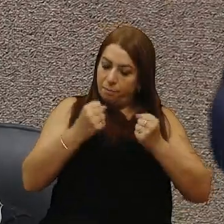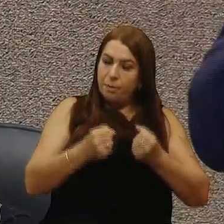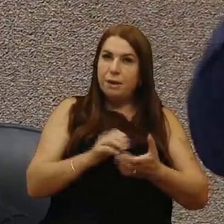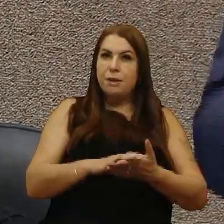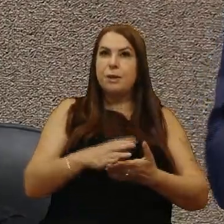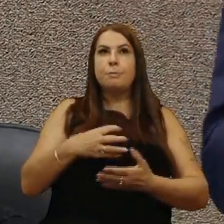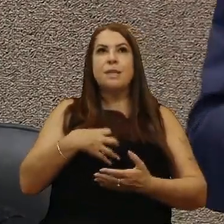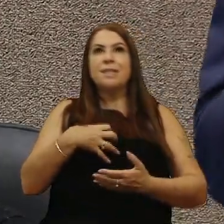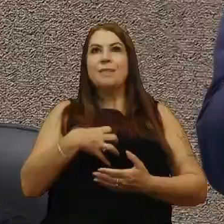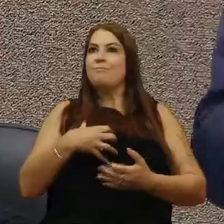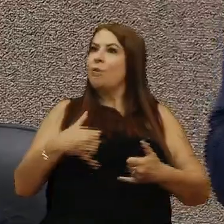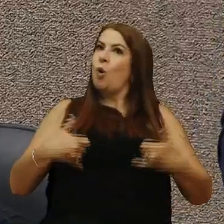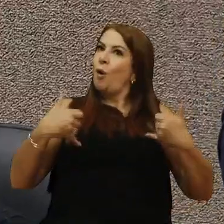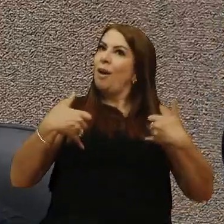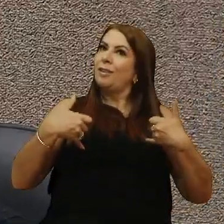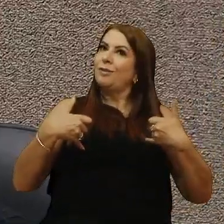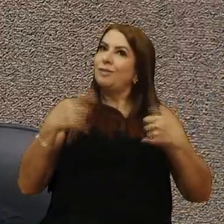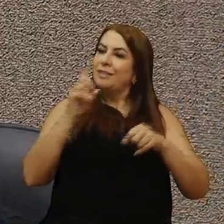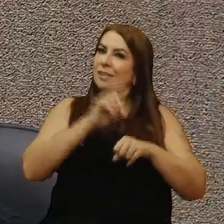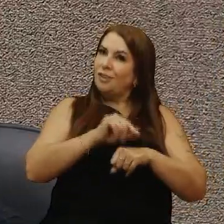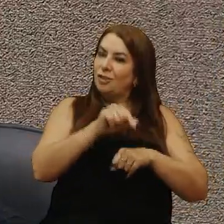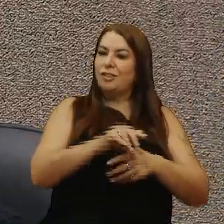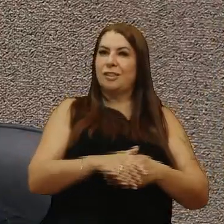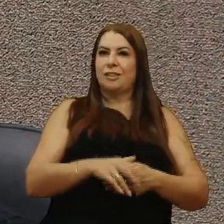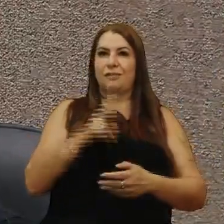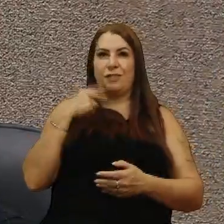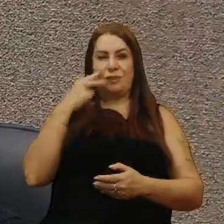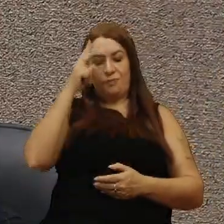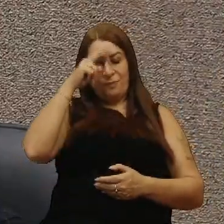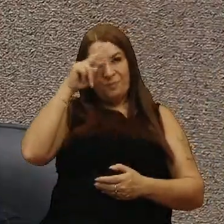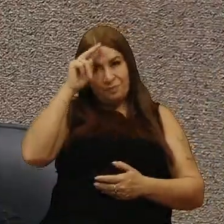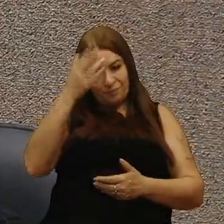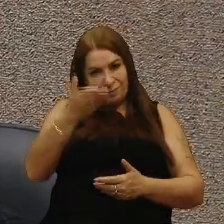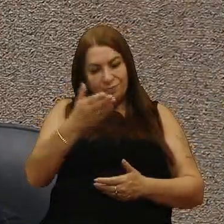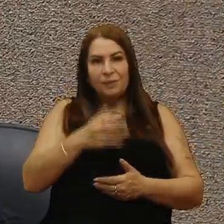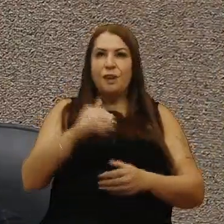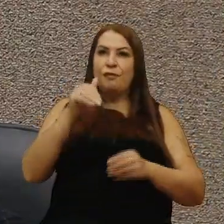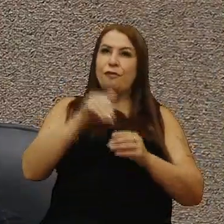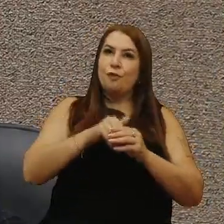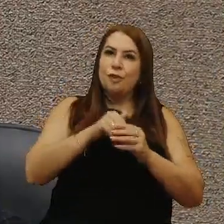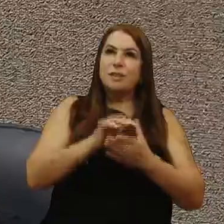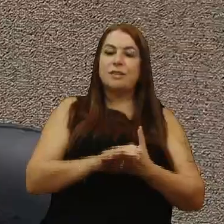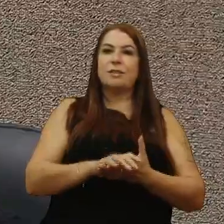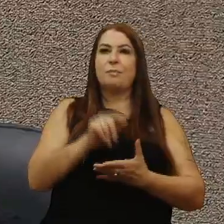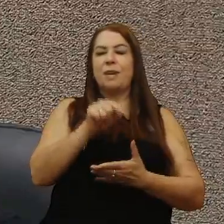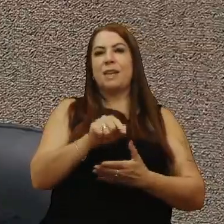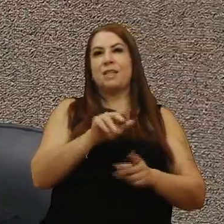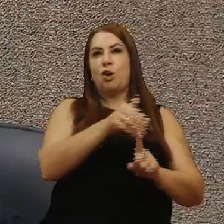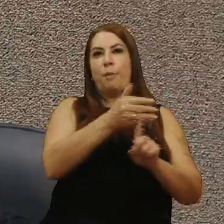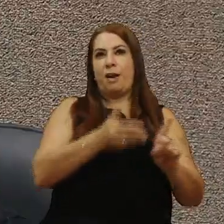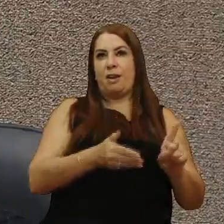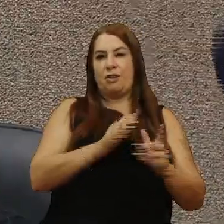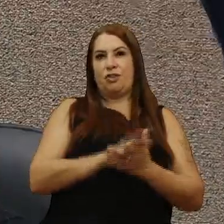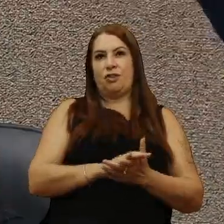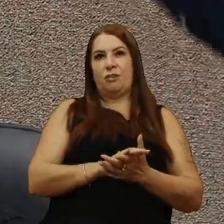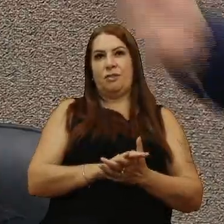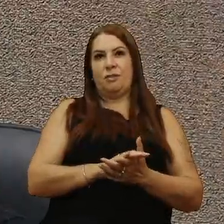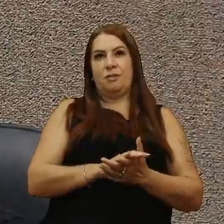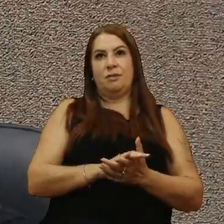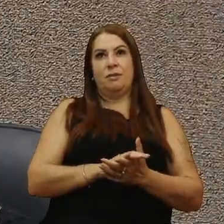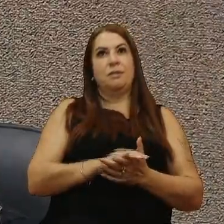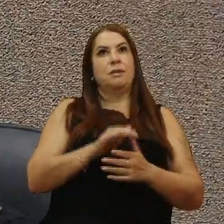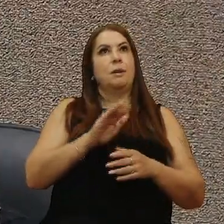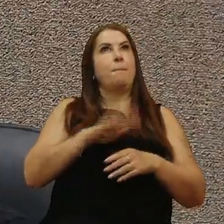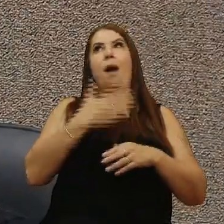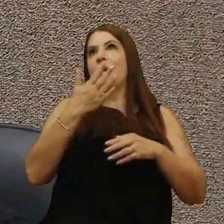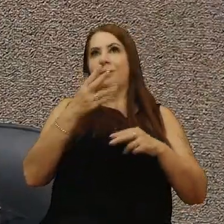me sinto honrado de estar aqui nesse dia, vereador Edson, né? Votando para essa homenagem mais que